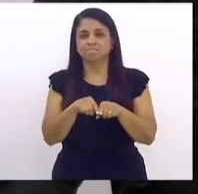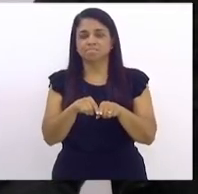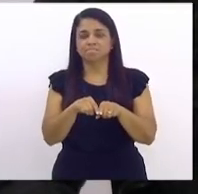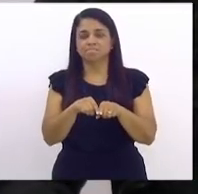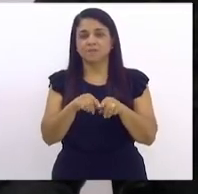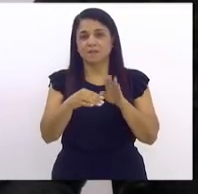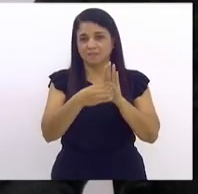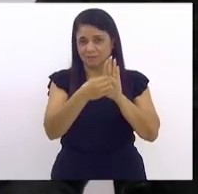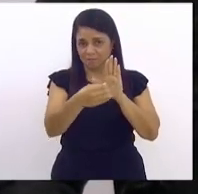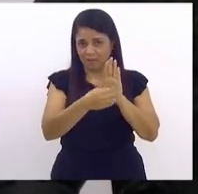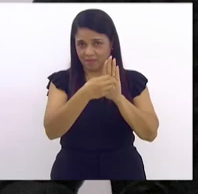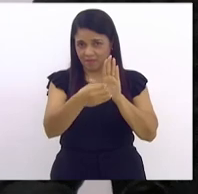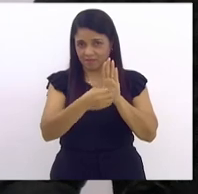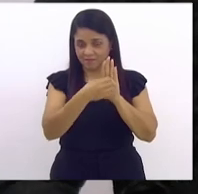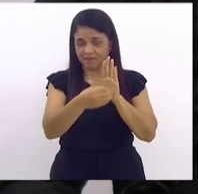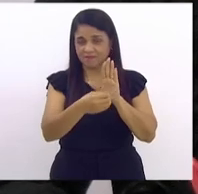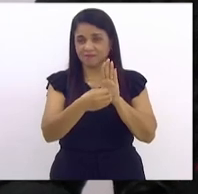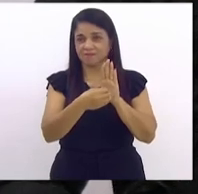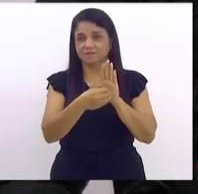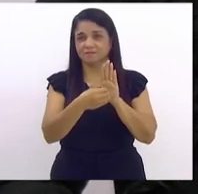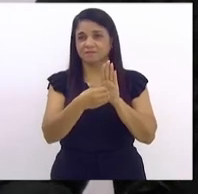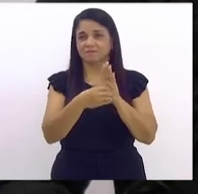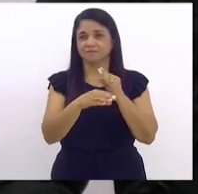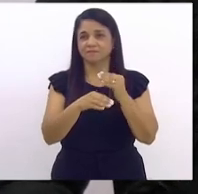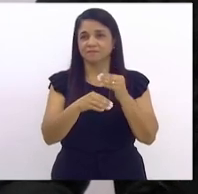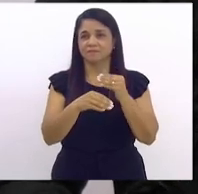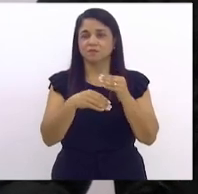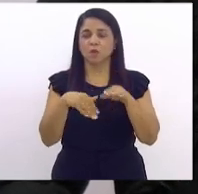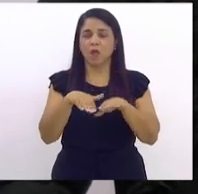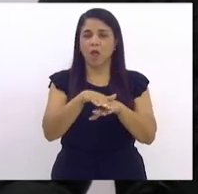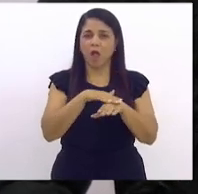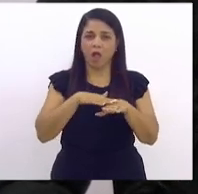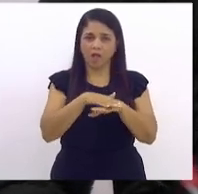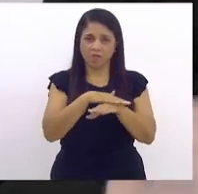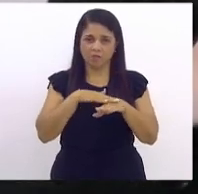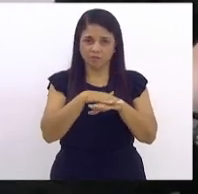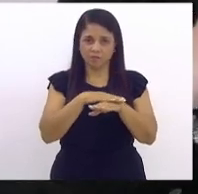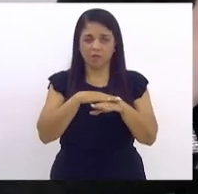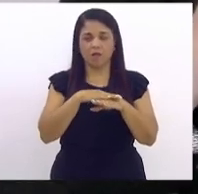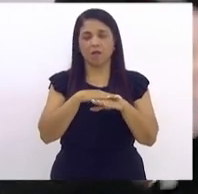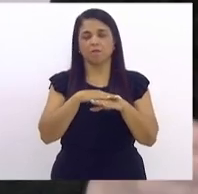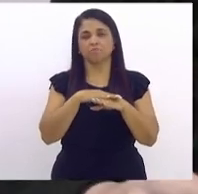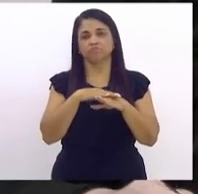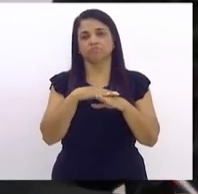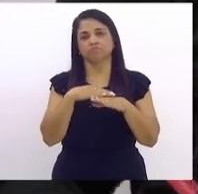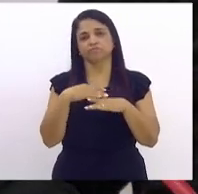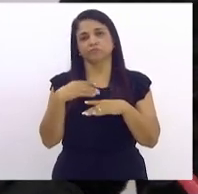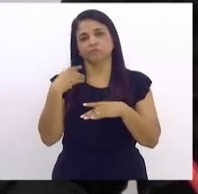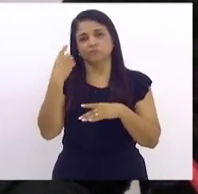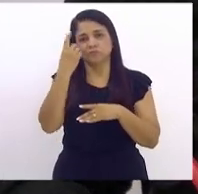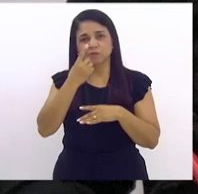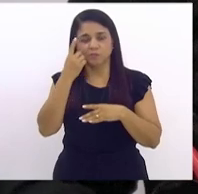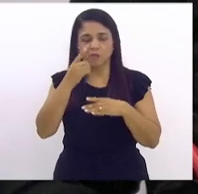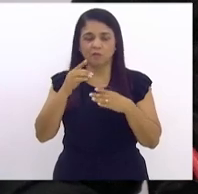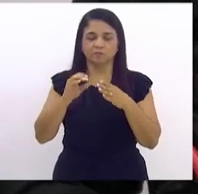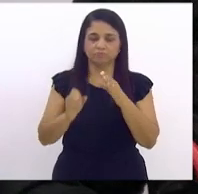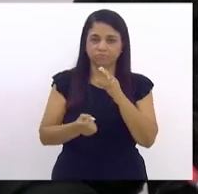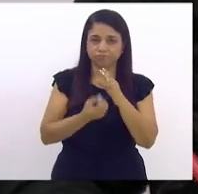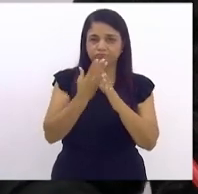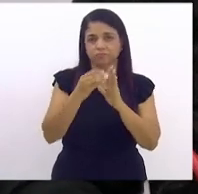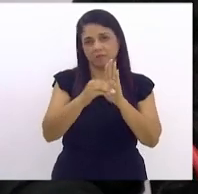às emendas. Primeiro, assim, eu queria ter conversado com o autor das emendas, porque o projeto ele